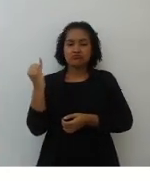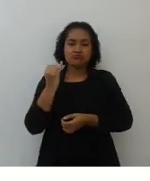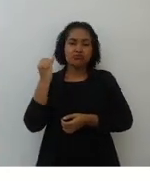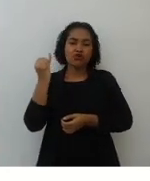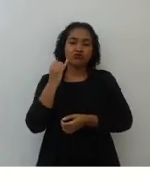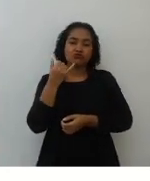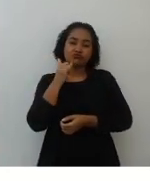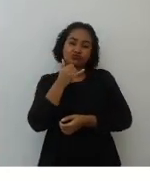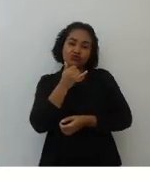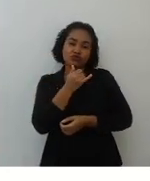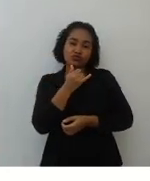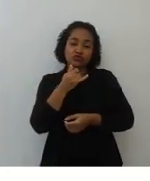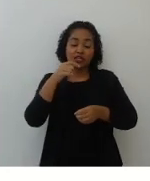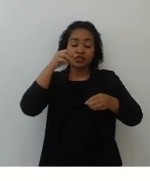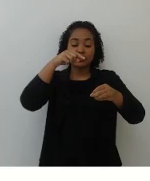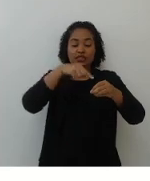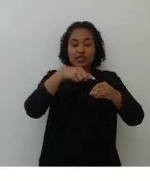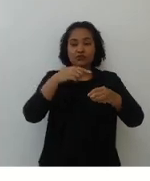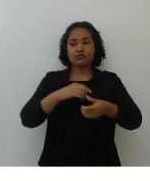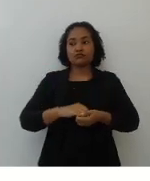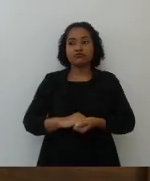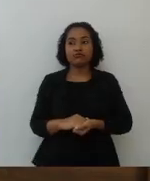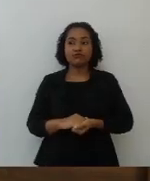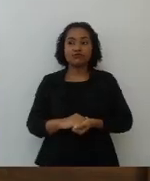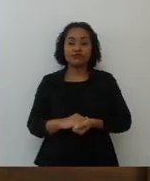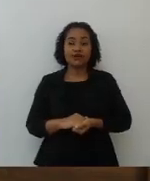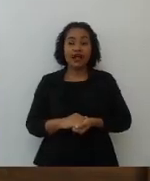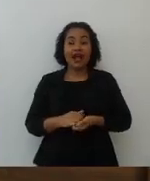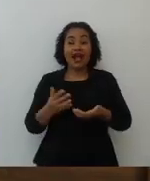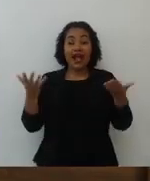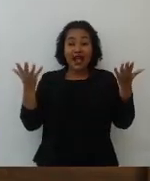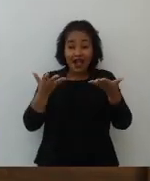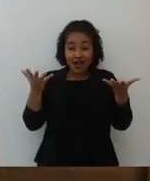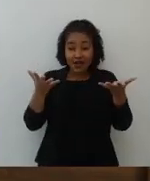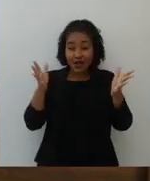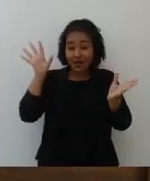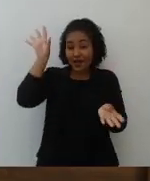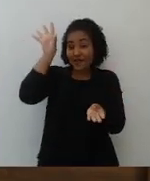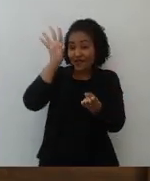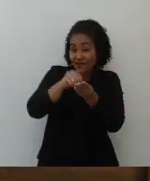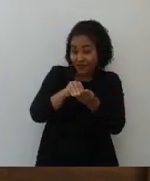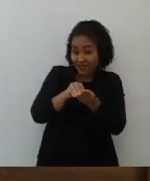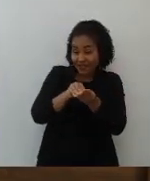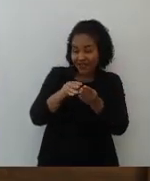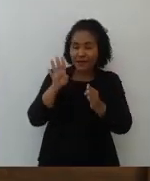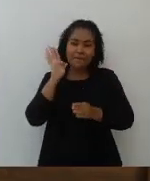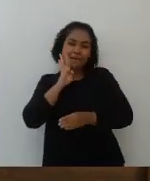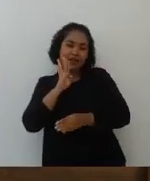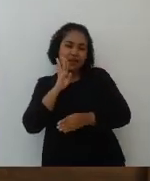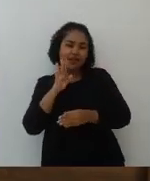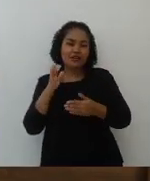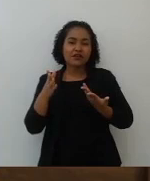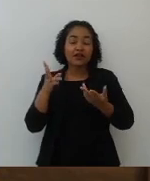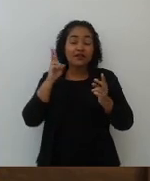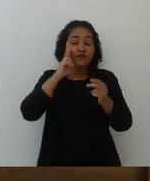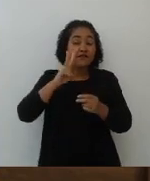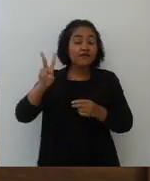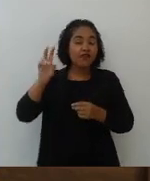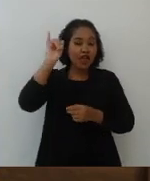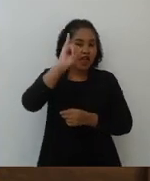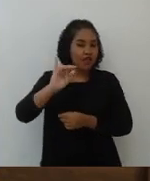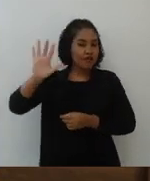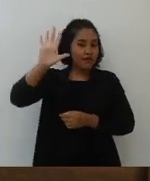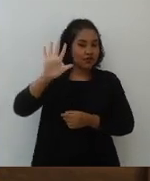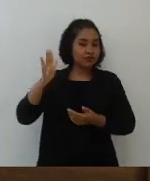numa célula, ok, gente? Então, para a gente finalizar de maneira bem legal, dá uma olhadinha